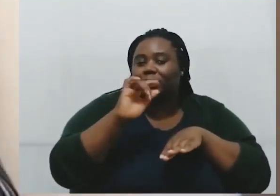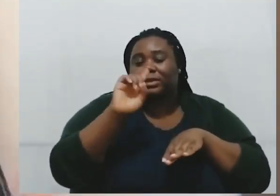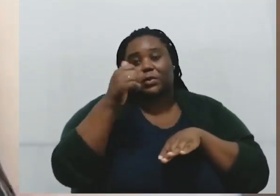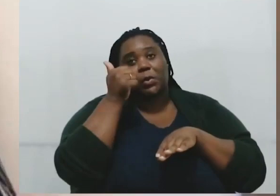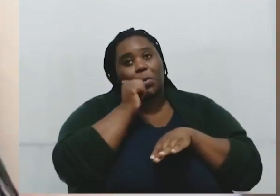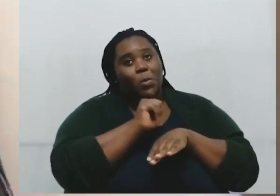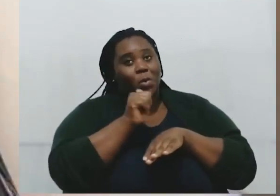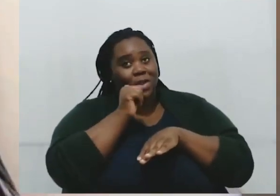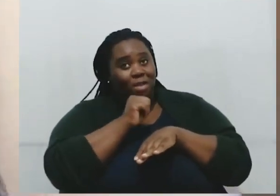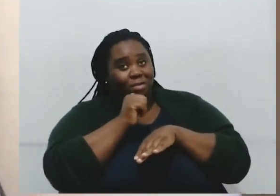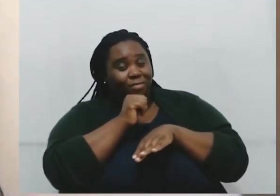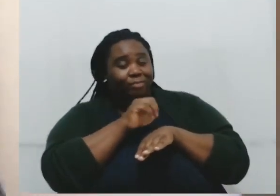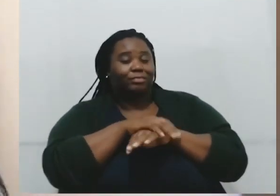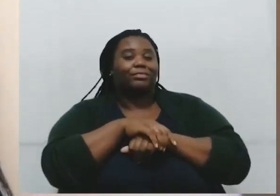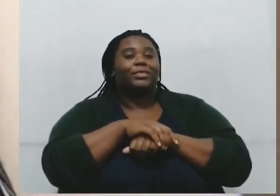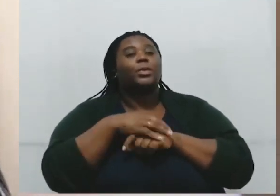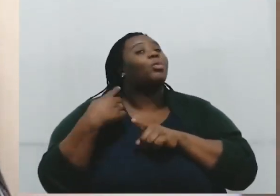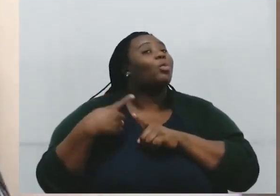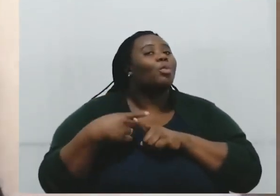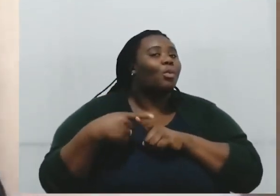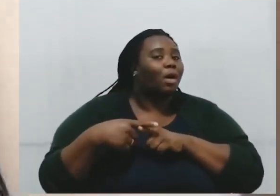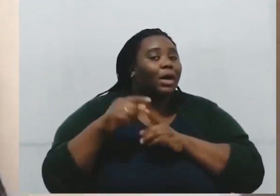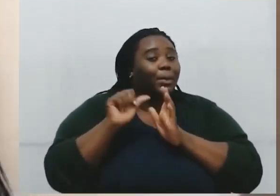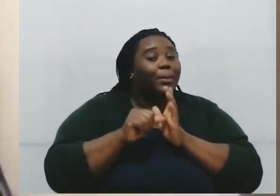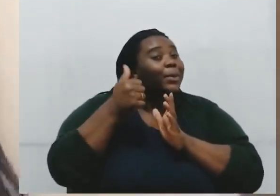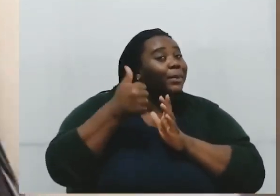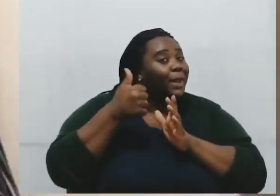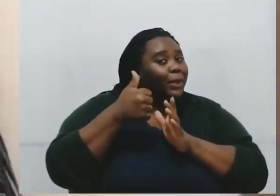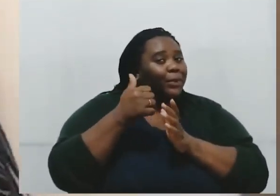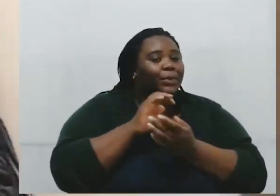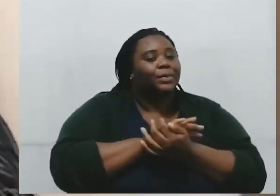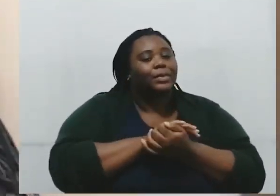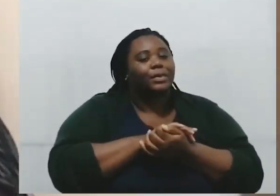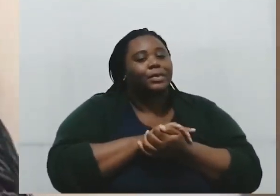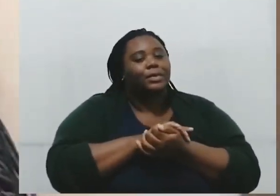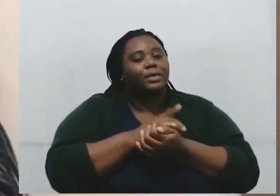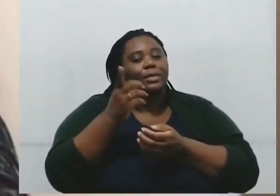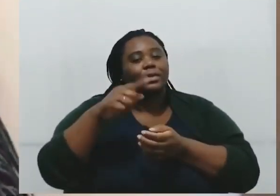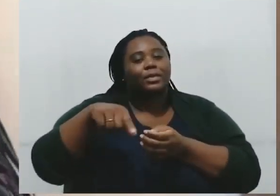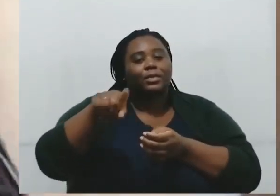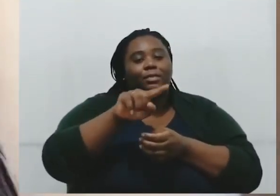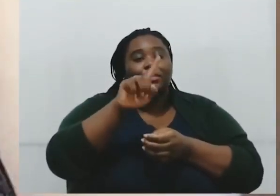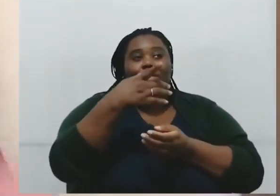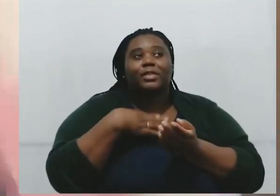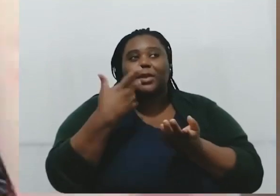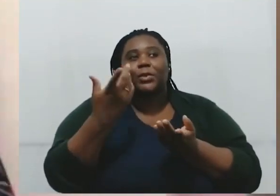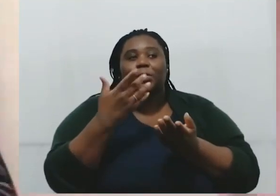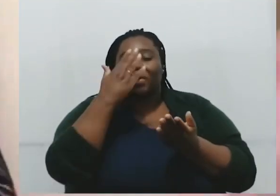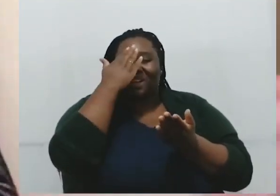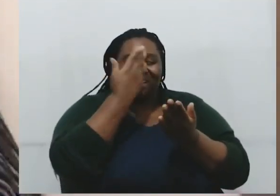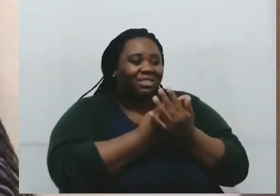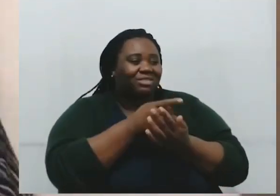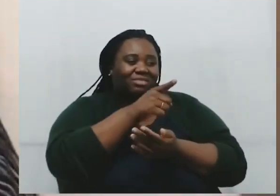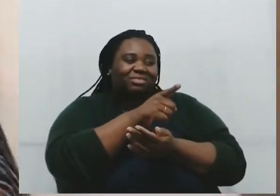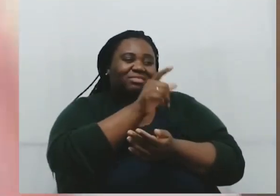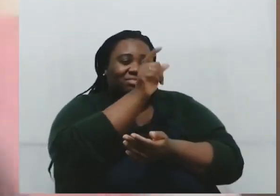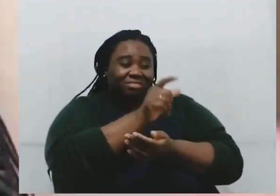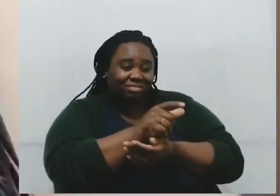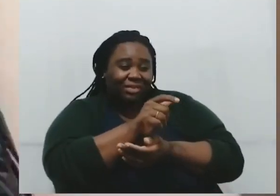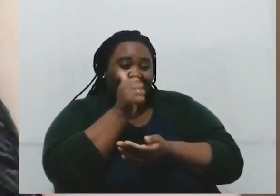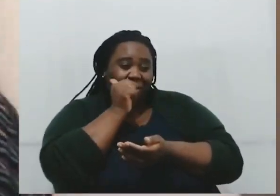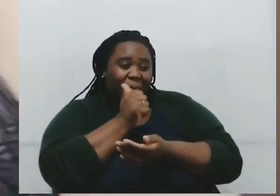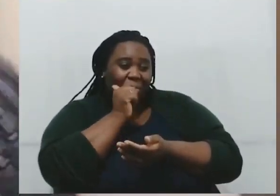é descredibilizada de cara por ser mulher, por não ter referências mulheres na direção,